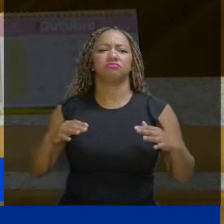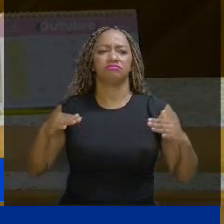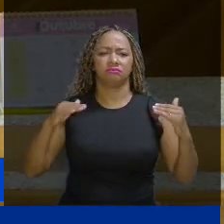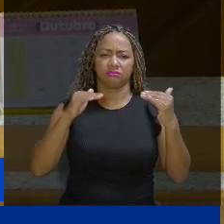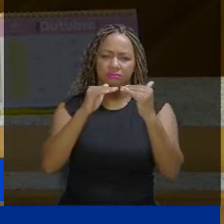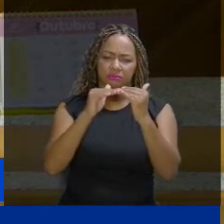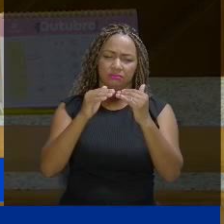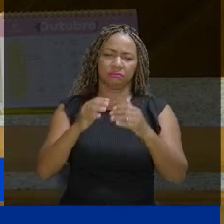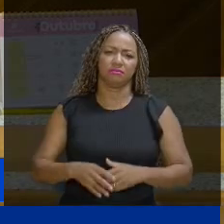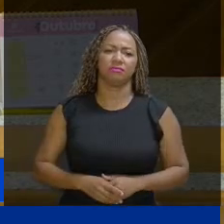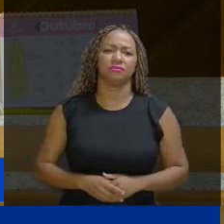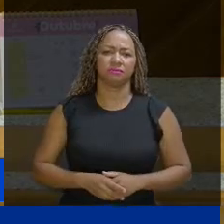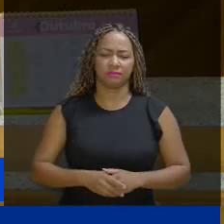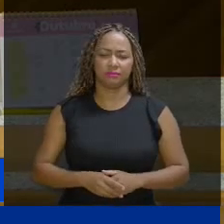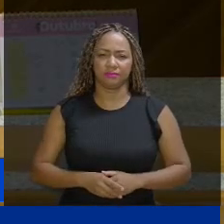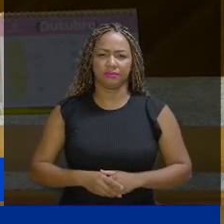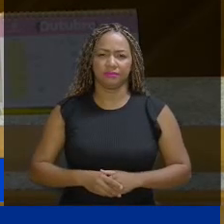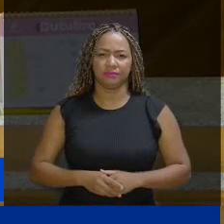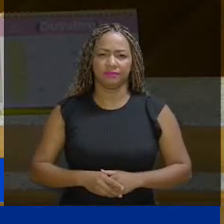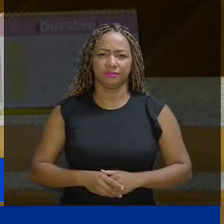unanimidade.